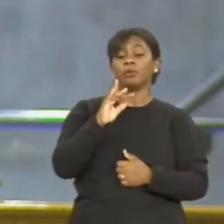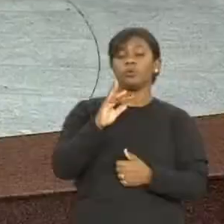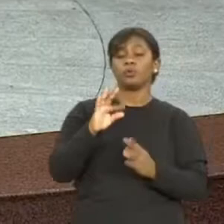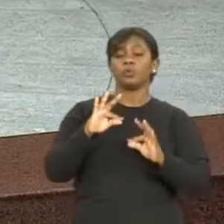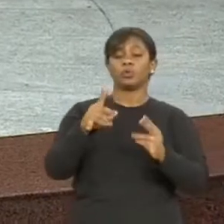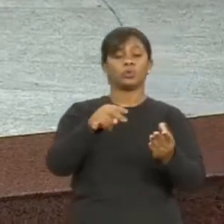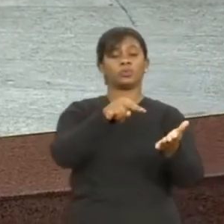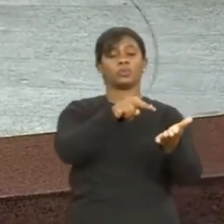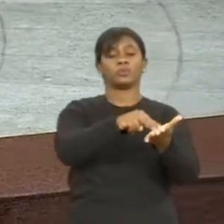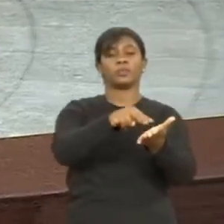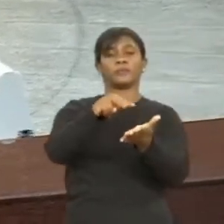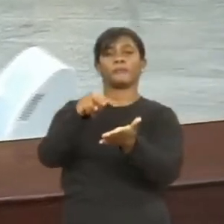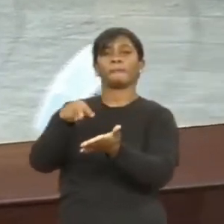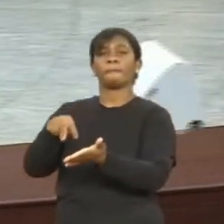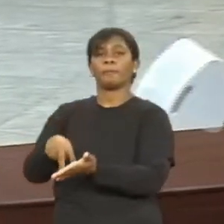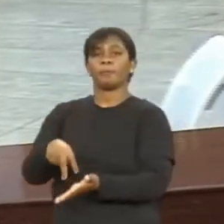por favor.